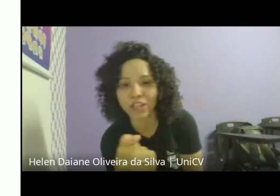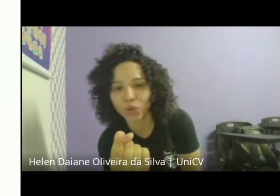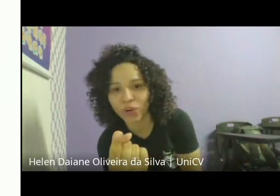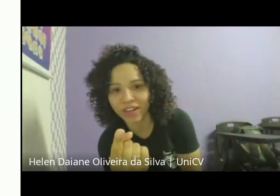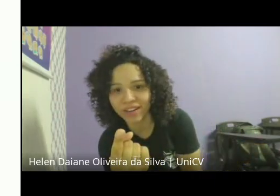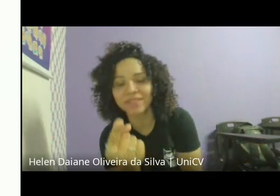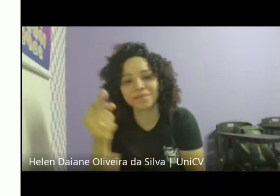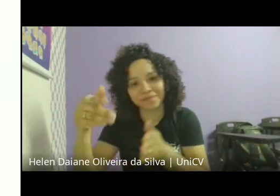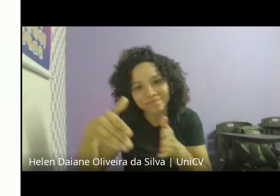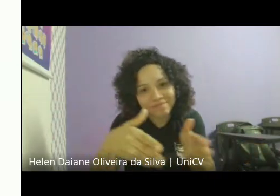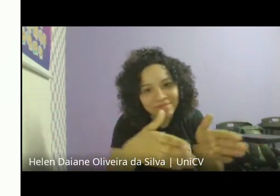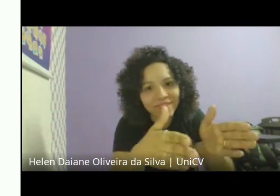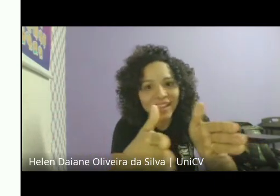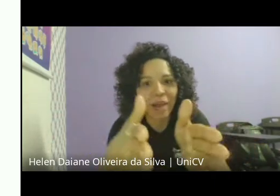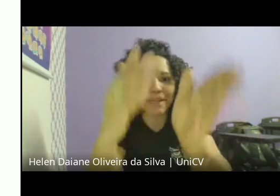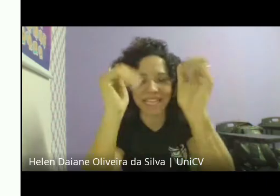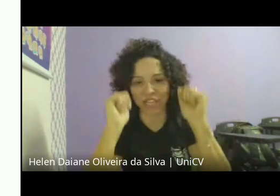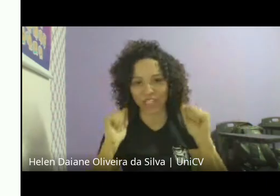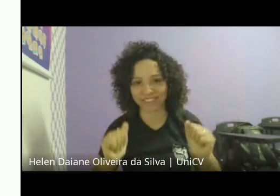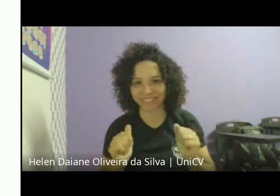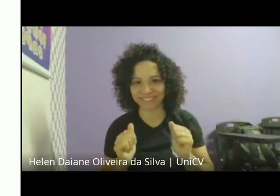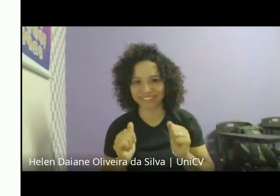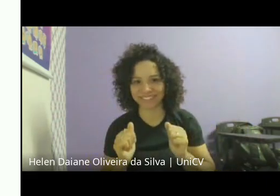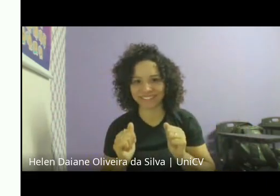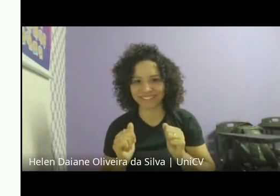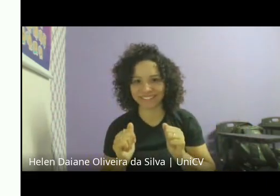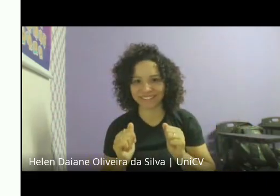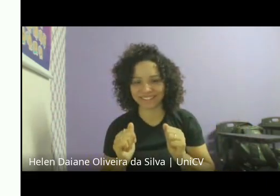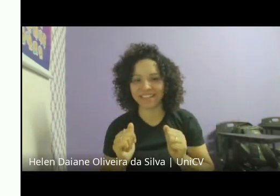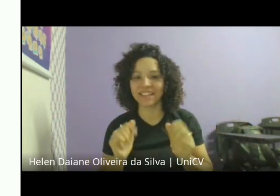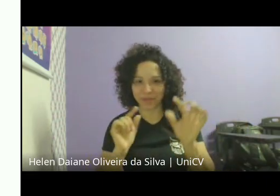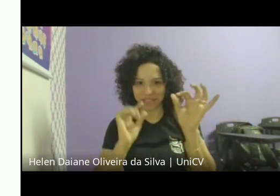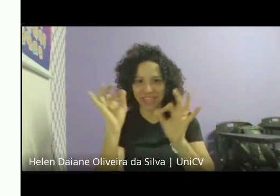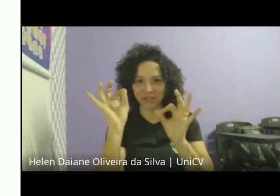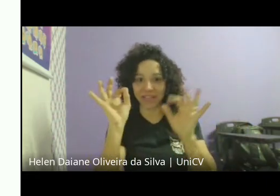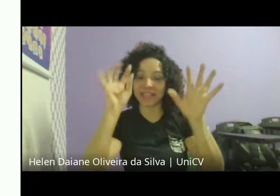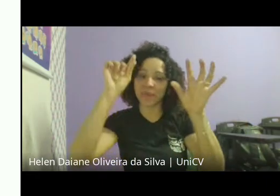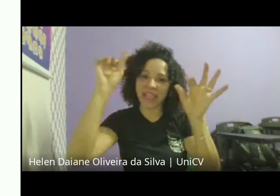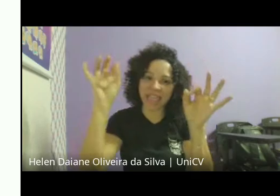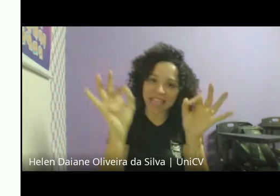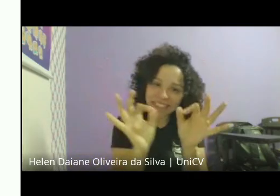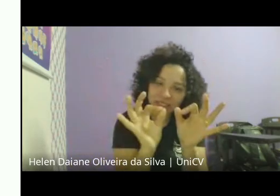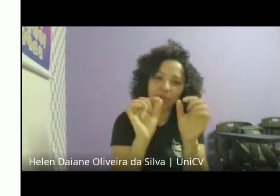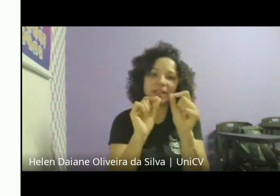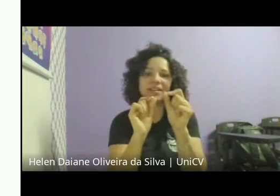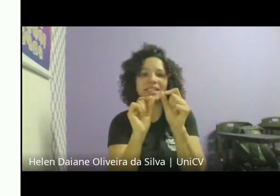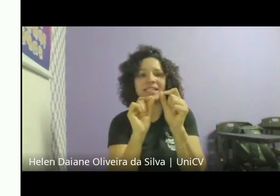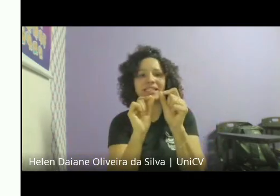Não corredor, a passagem. Estão entendendo? Então,